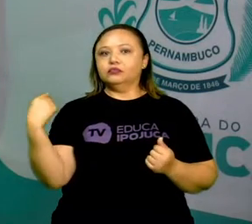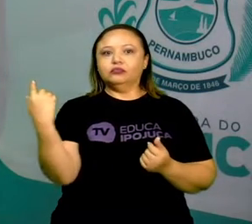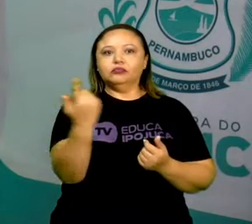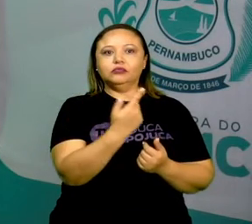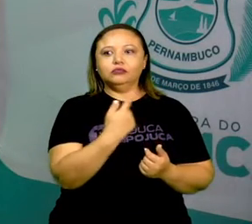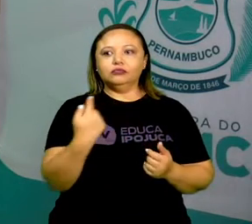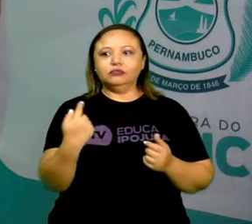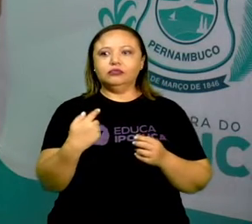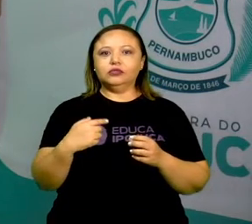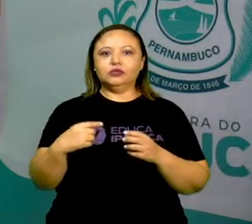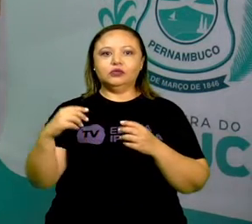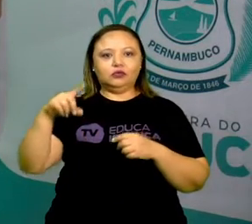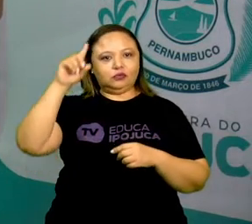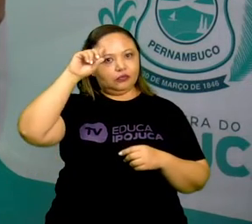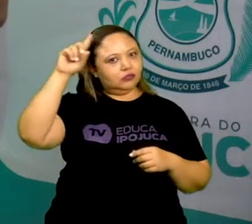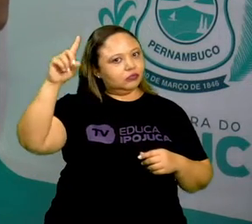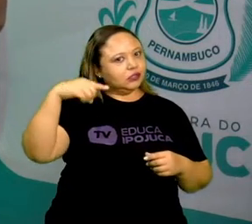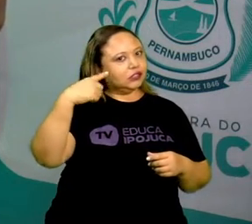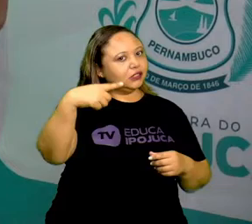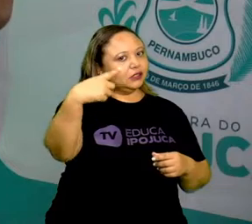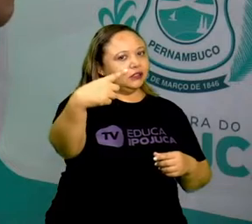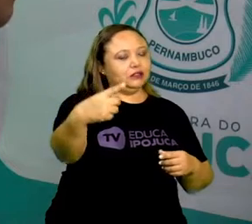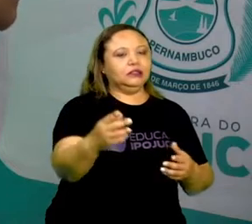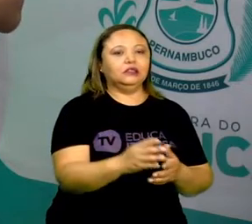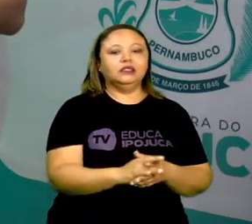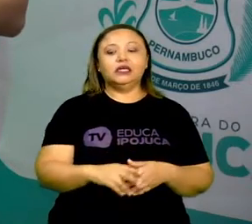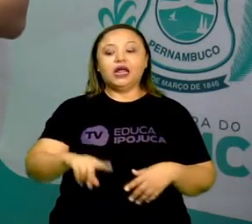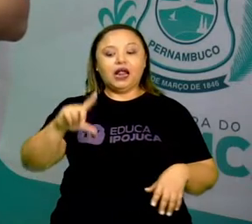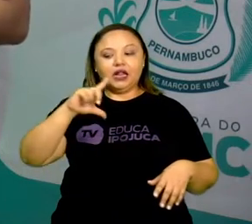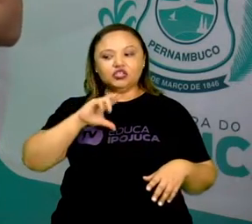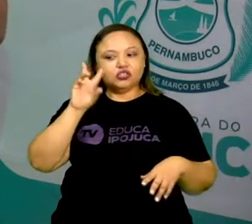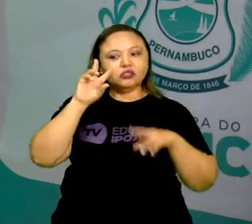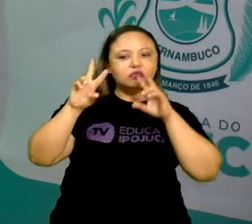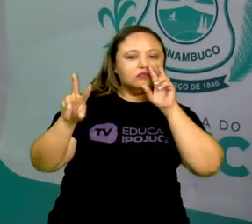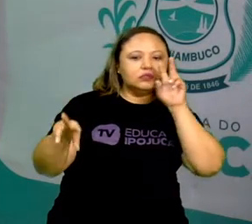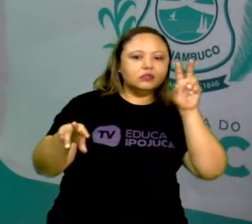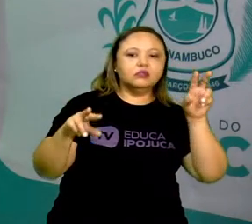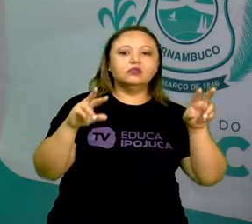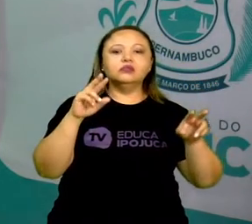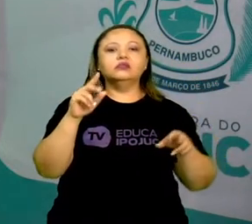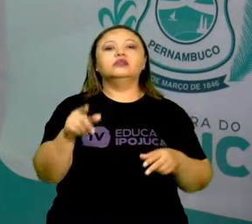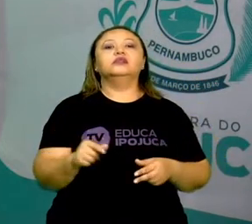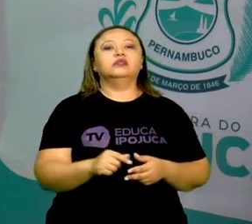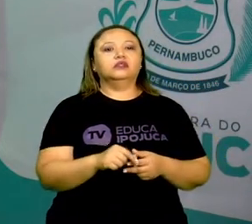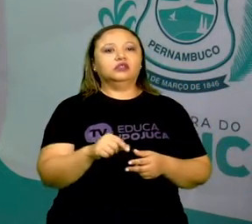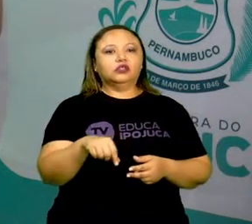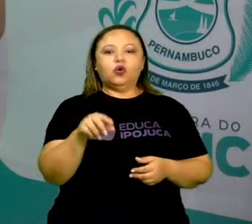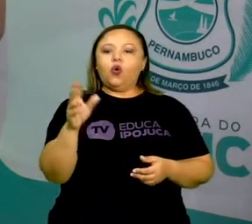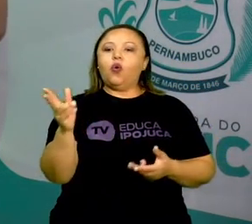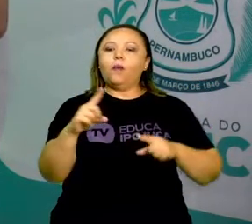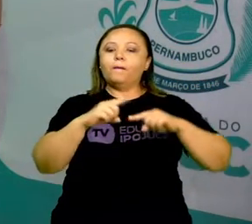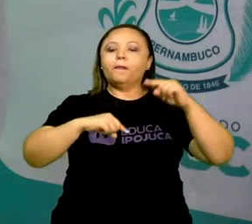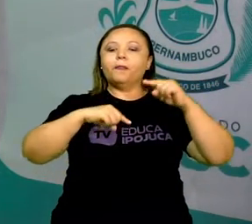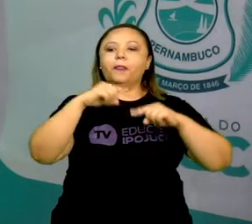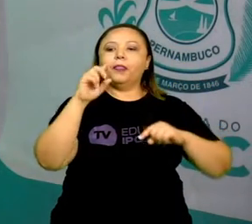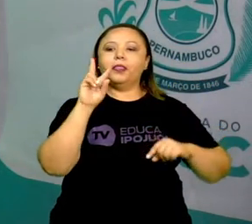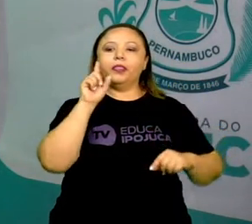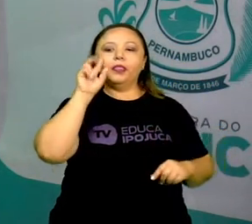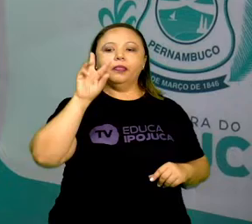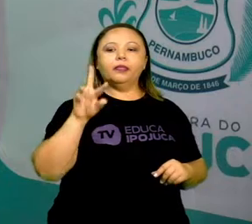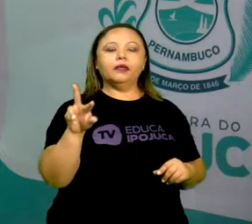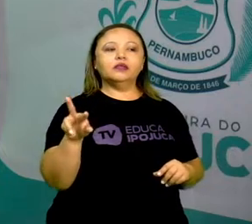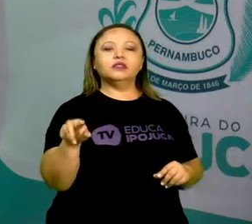mundo. No nosso dia a dia, essas formas vão estar lá. Observe os objetos que